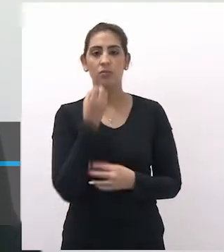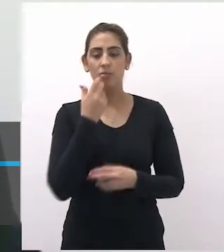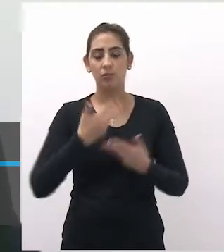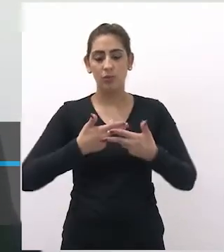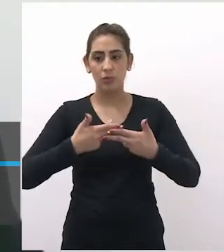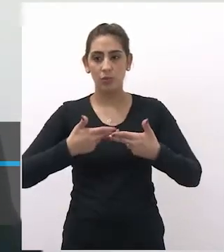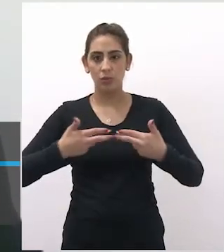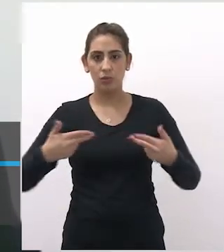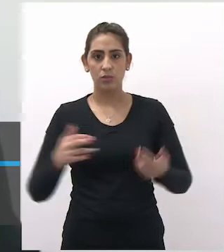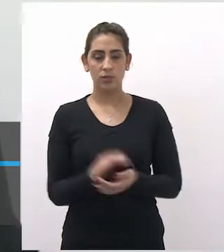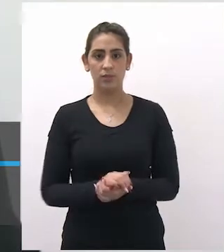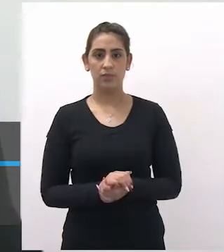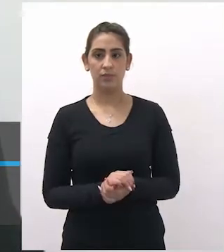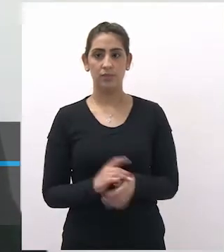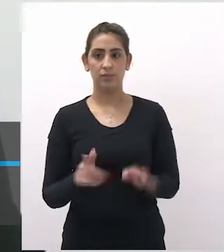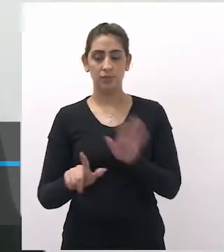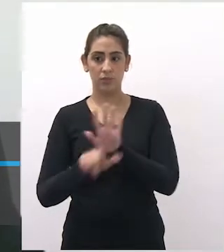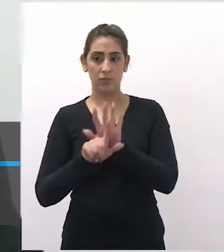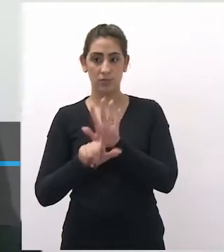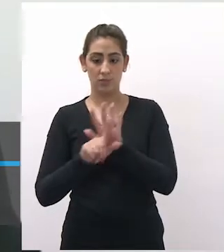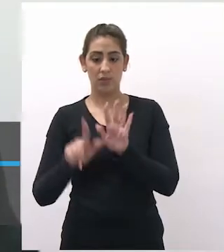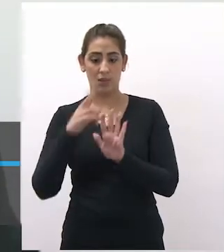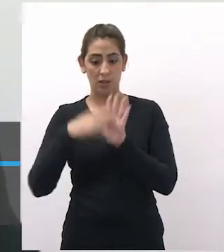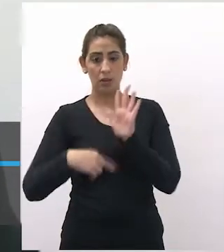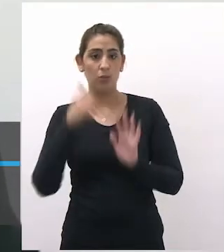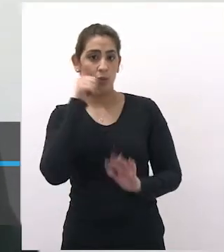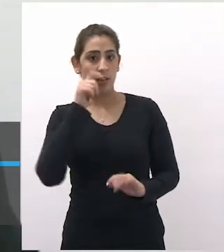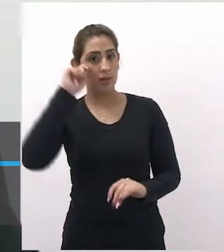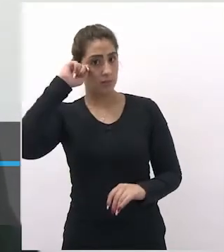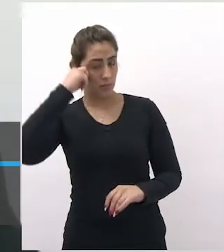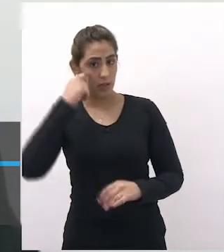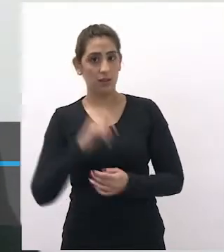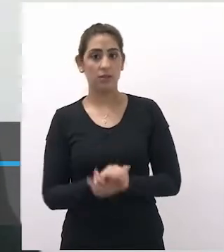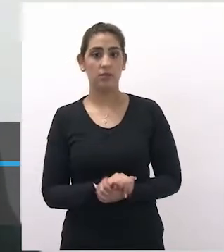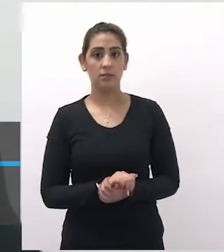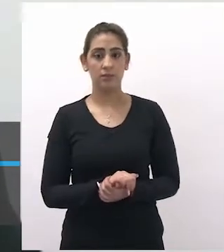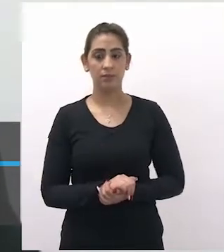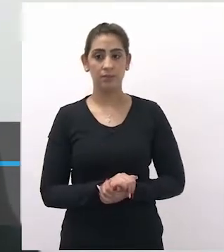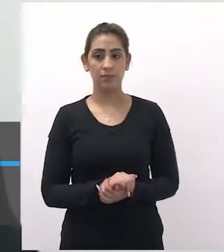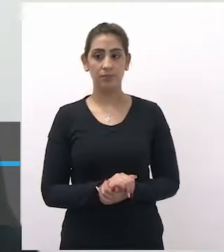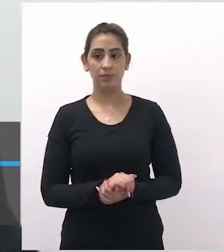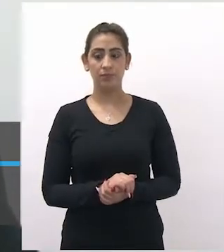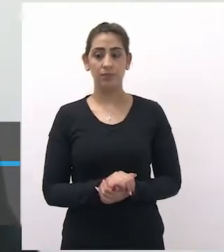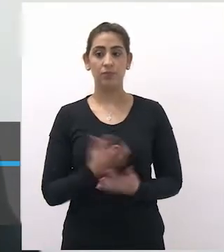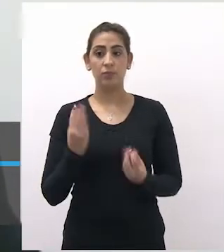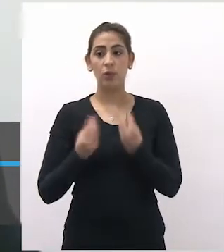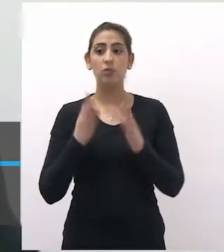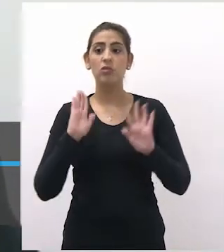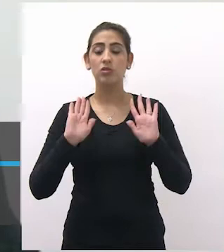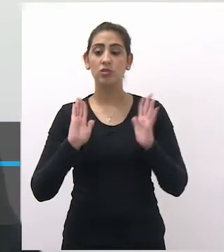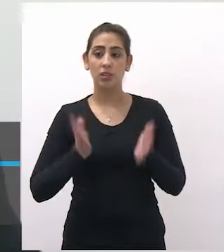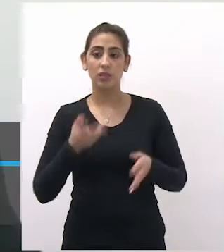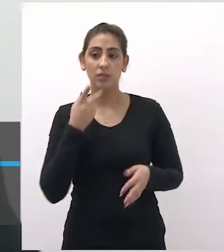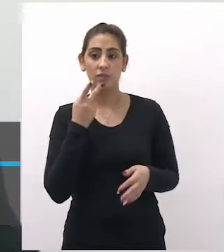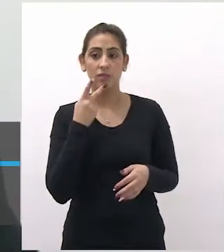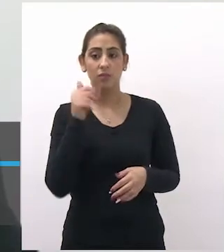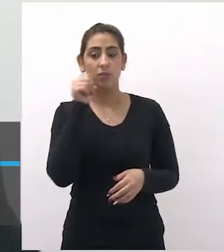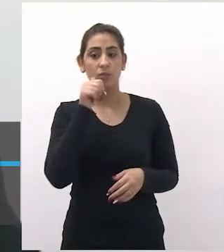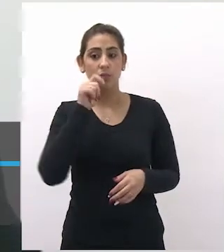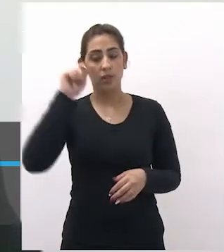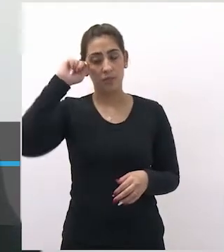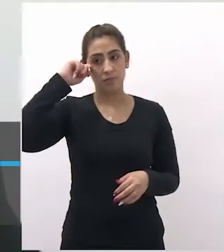parte do grupo de leitura coletiva Lendo Mulheres Pretas. E é como já se falou, o Mulheres Pretas é um